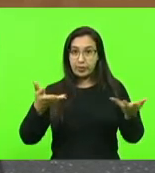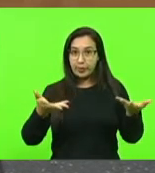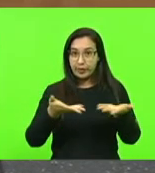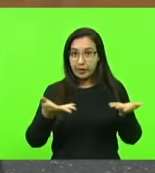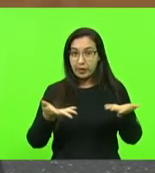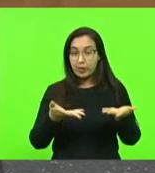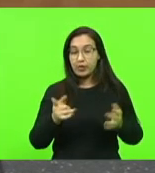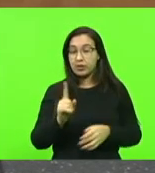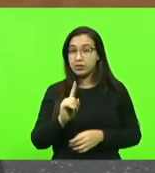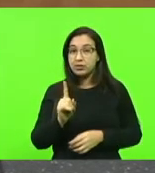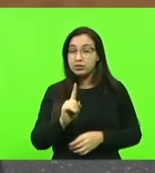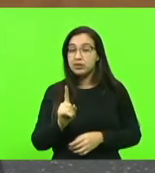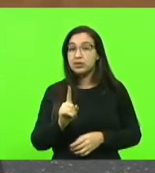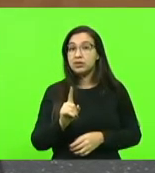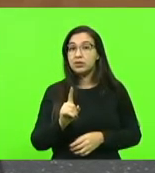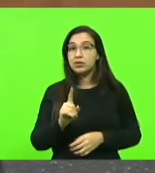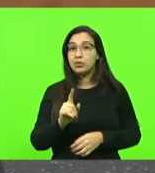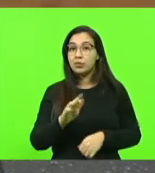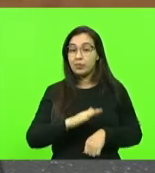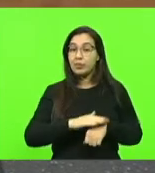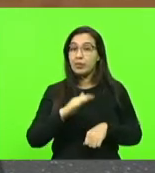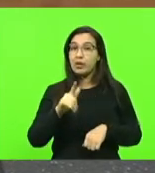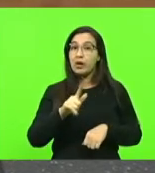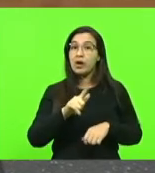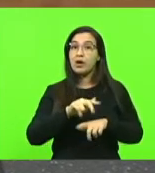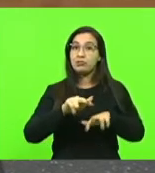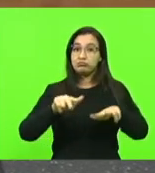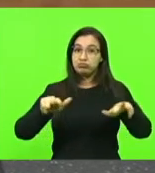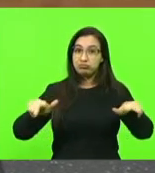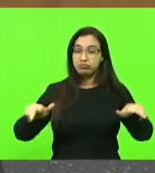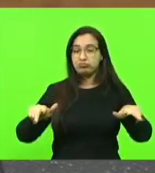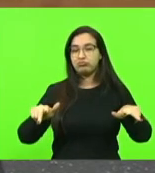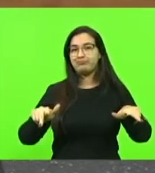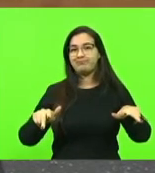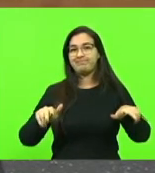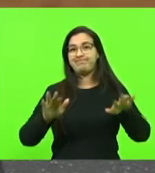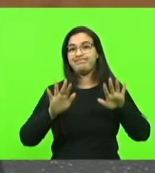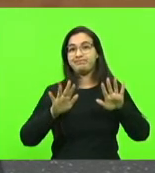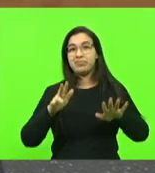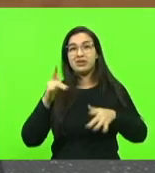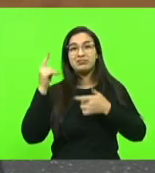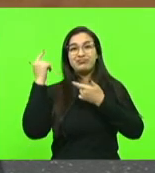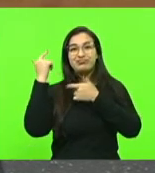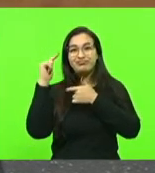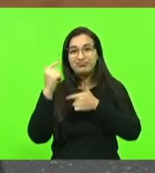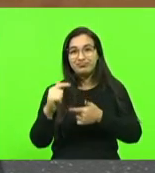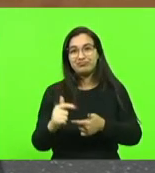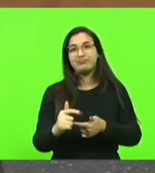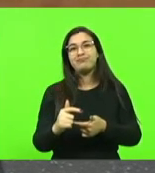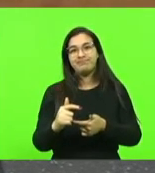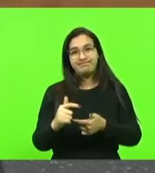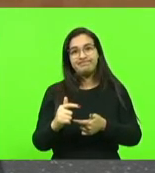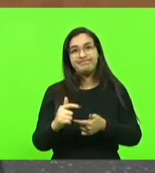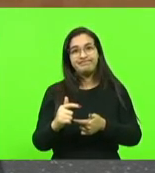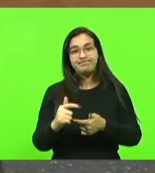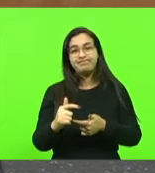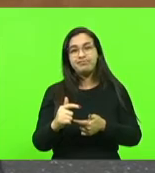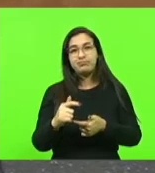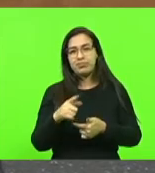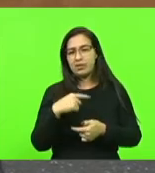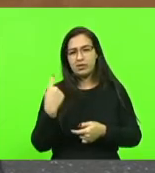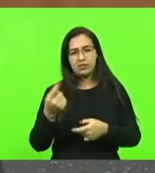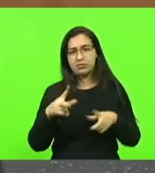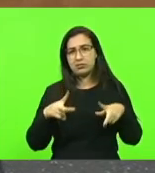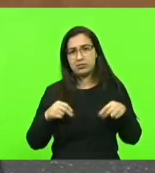Aliás, que está há pouco tempo. Mas, historicamente, nós não merecemos